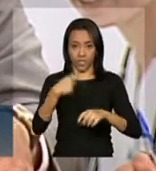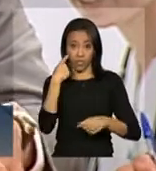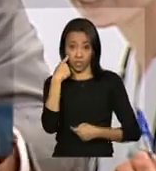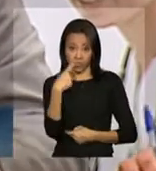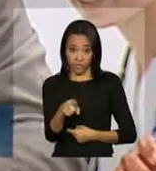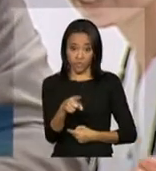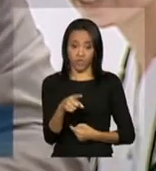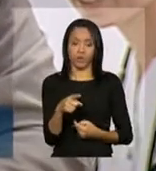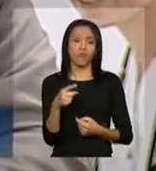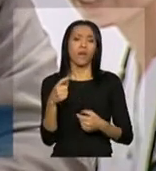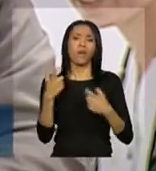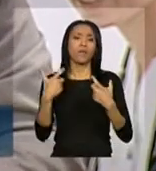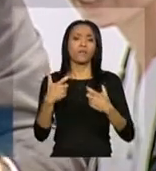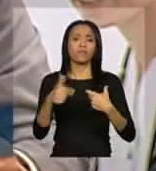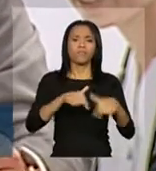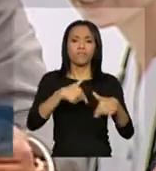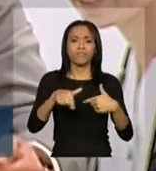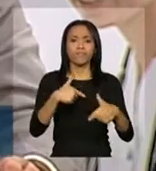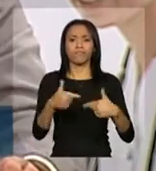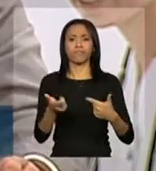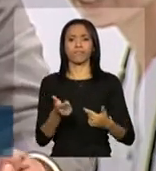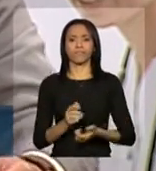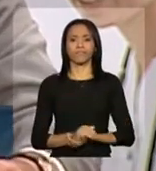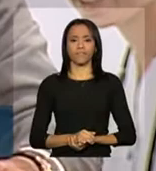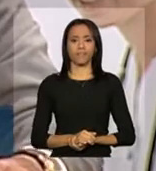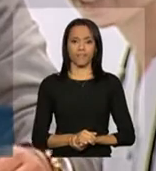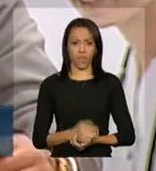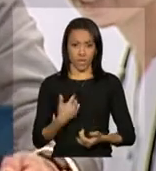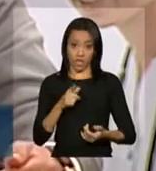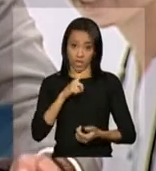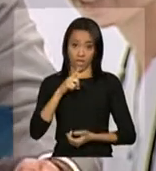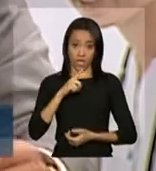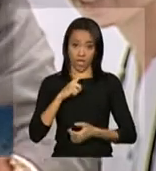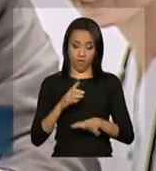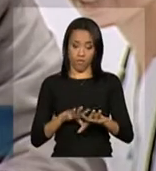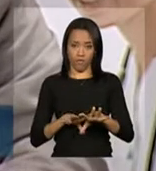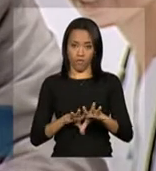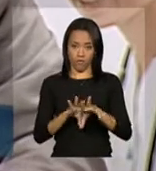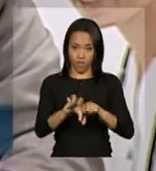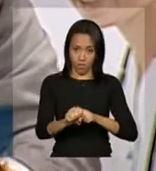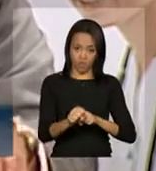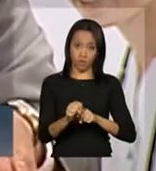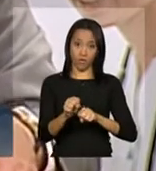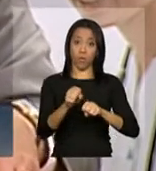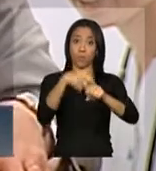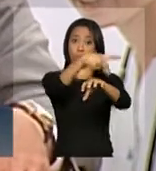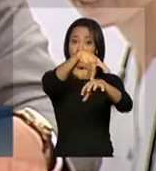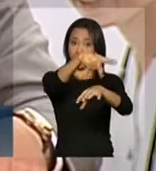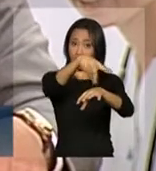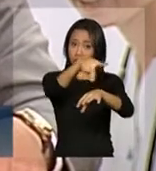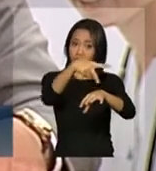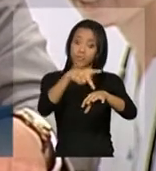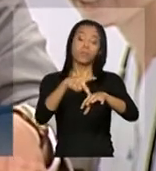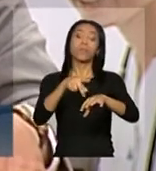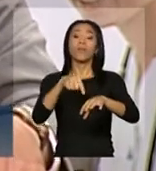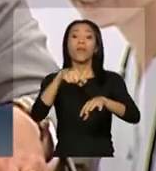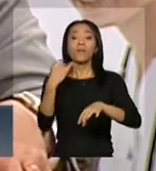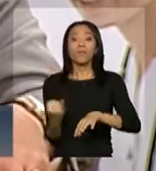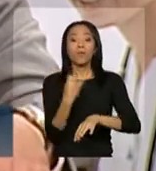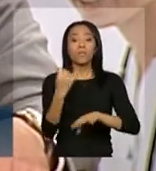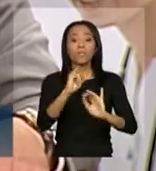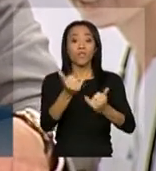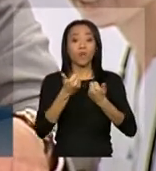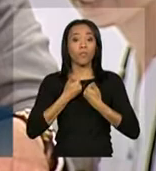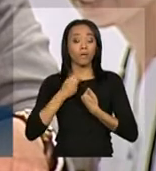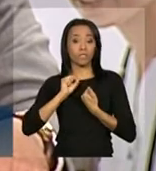de atuação mesmo que tenha uma formação num determinado país vale a informação